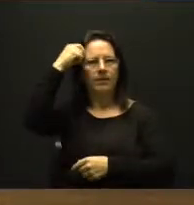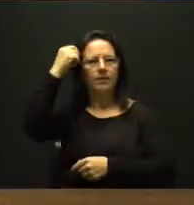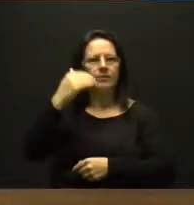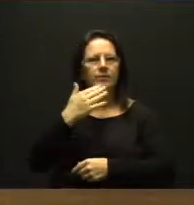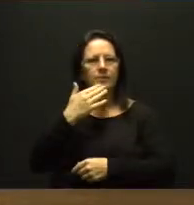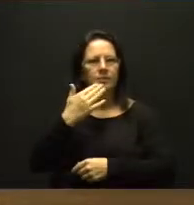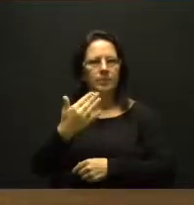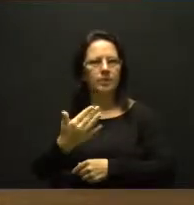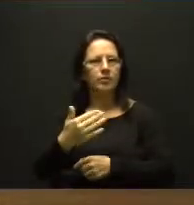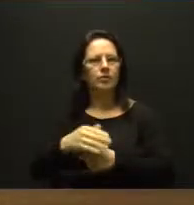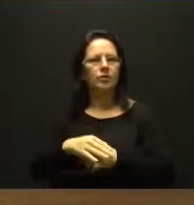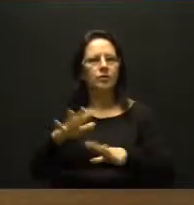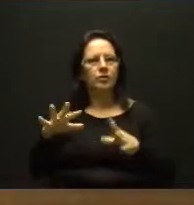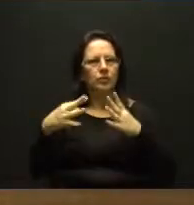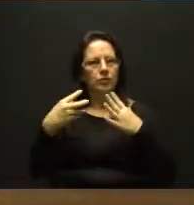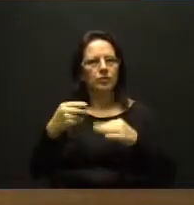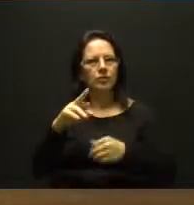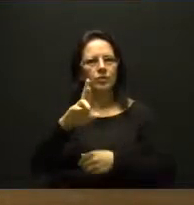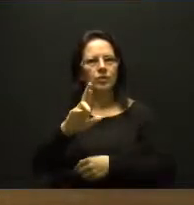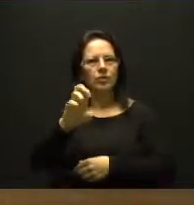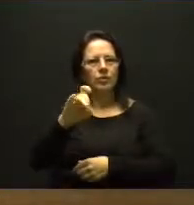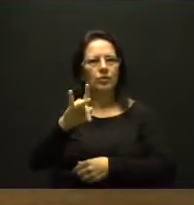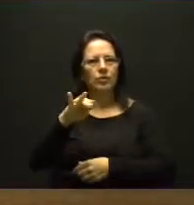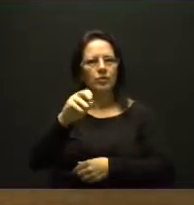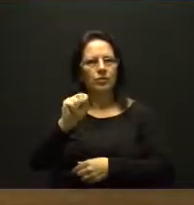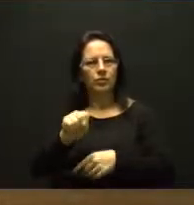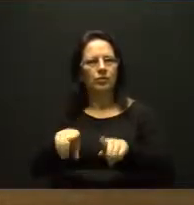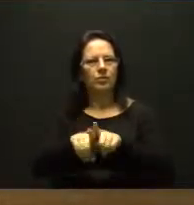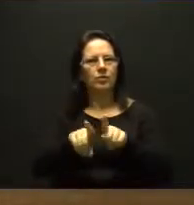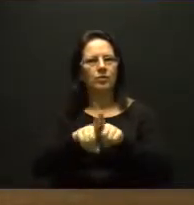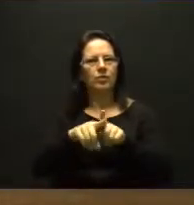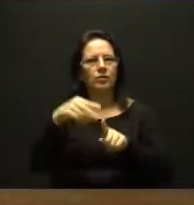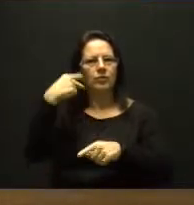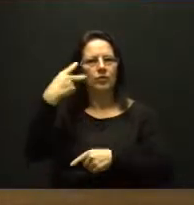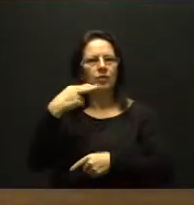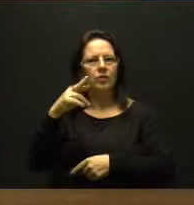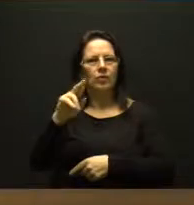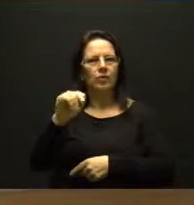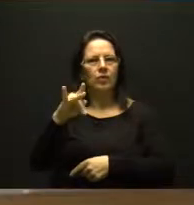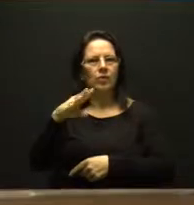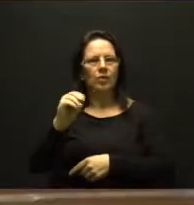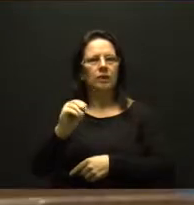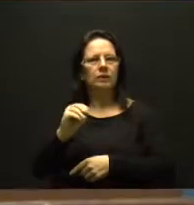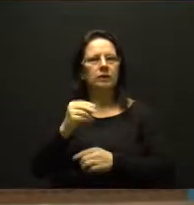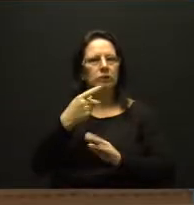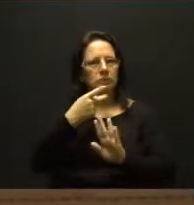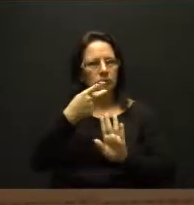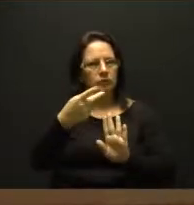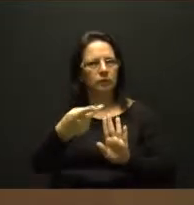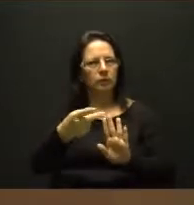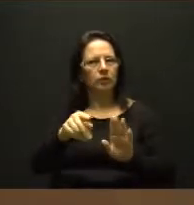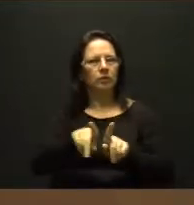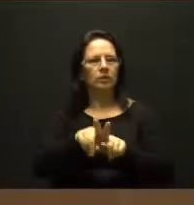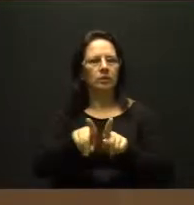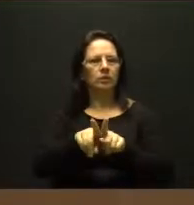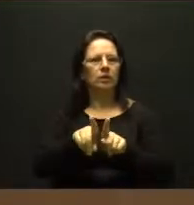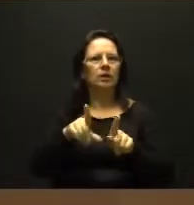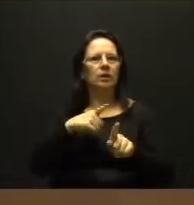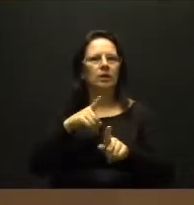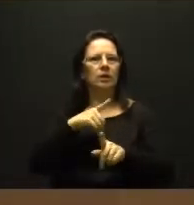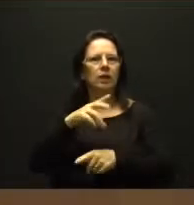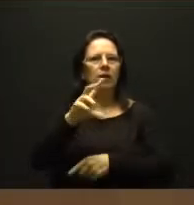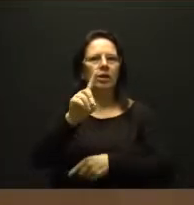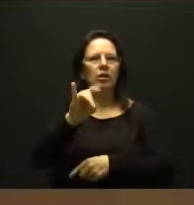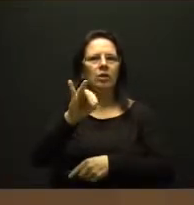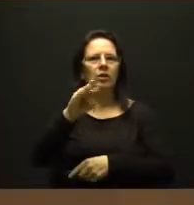em urgência para que mande o refis como o vereador rodrigo alemão bem colocou aqui a gente sabe que existe uma dívida muito